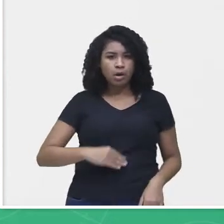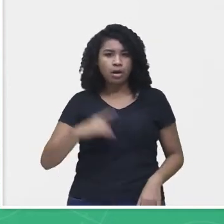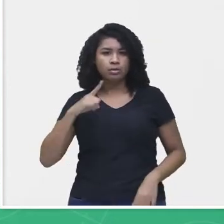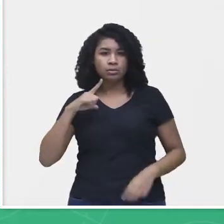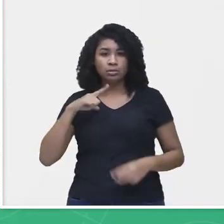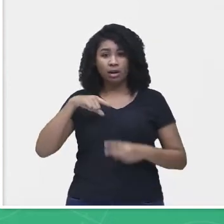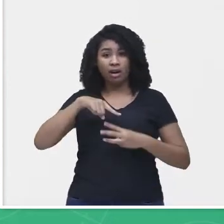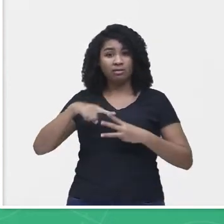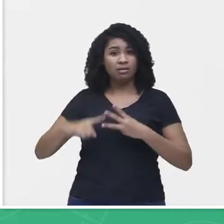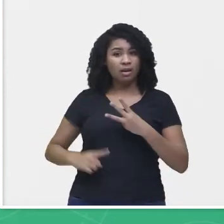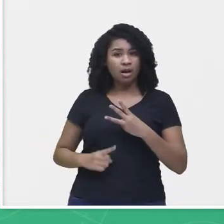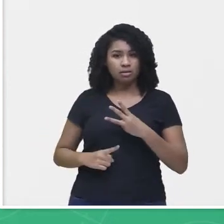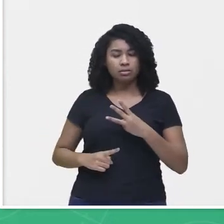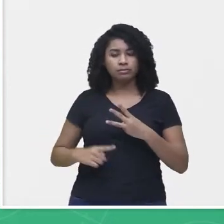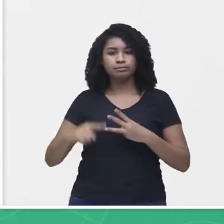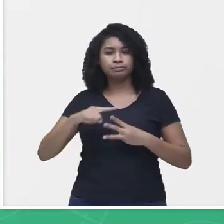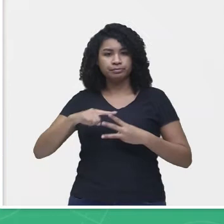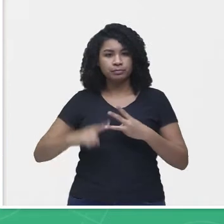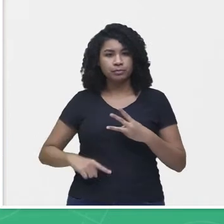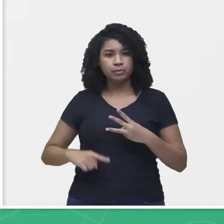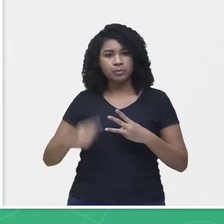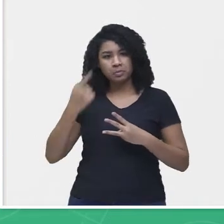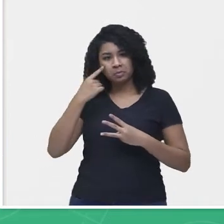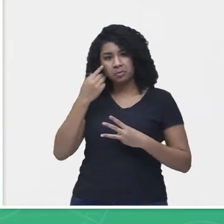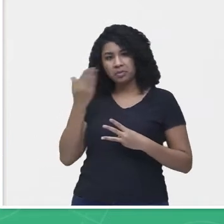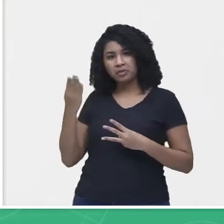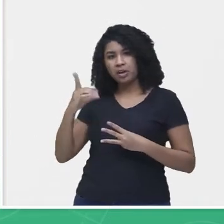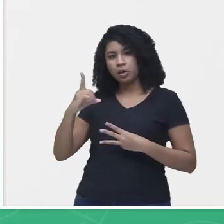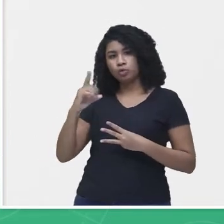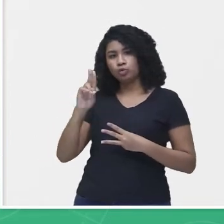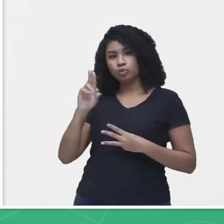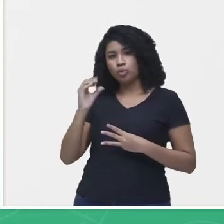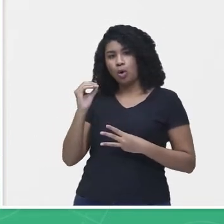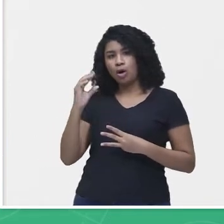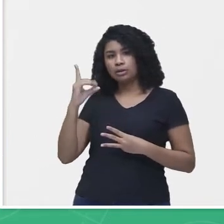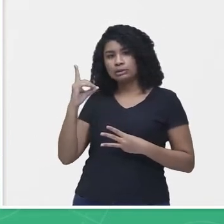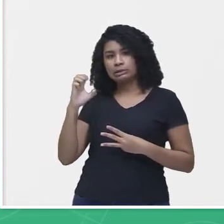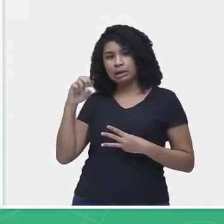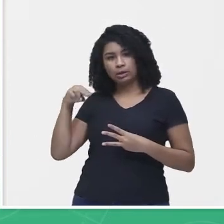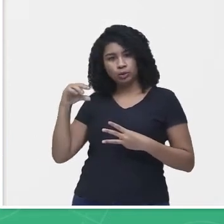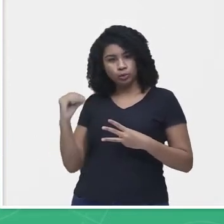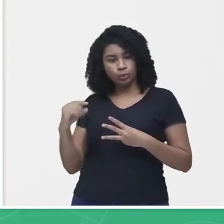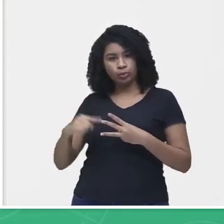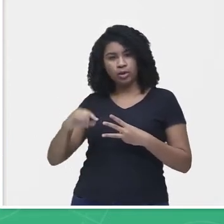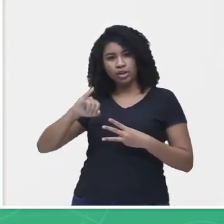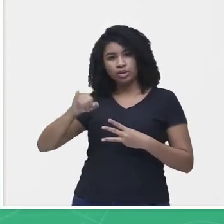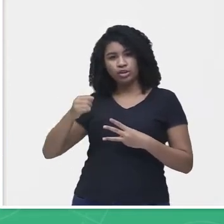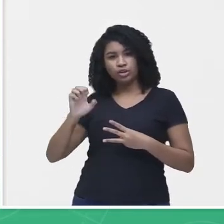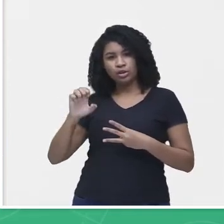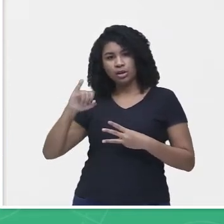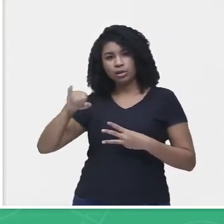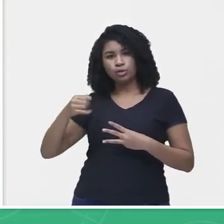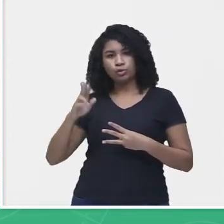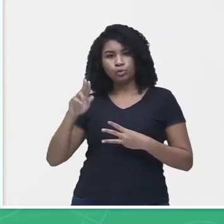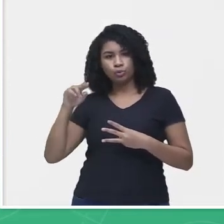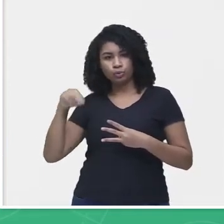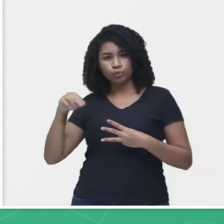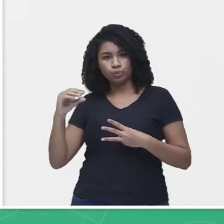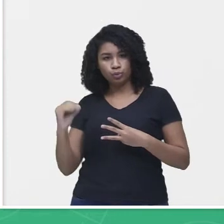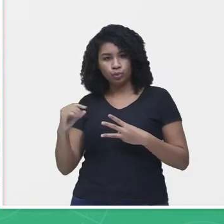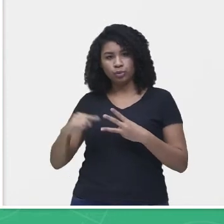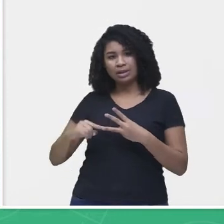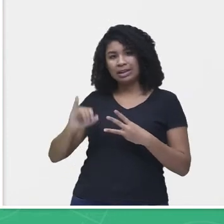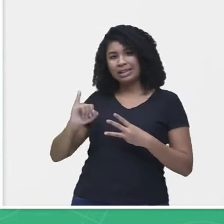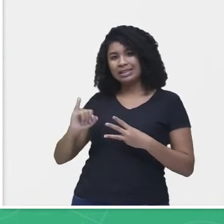jejuno e íleo, né? A mucosa entérica, tudo que tiver relacionado com entérico, quer dizer